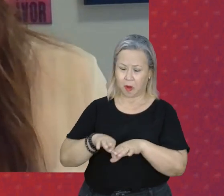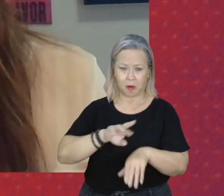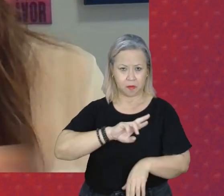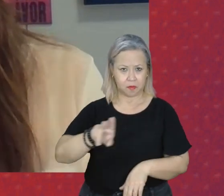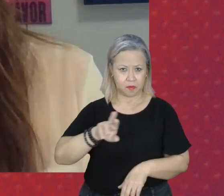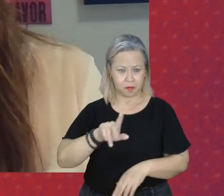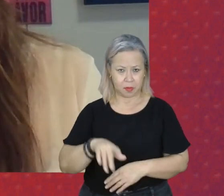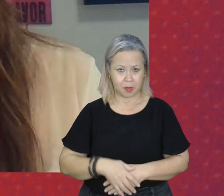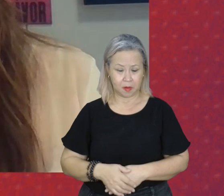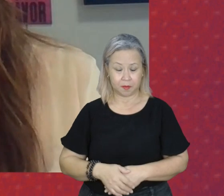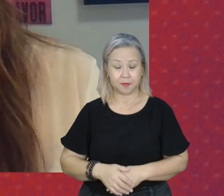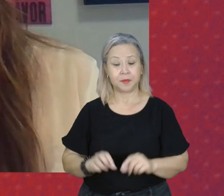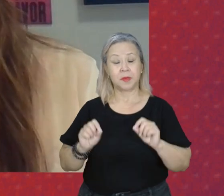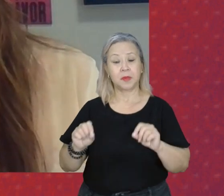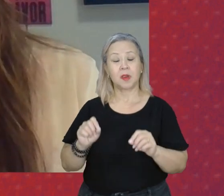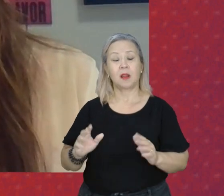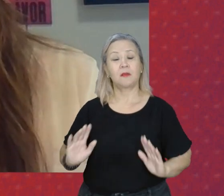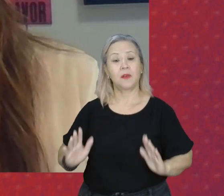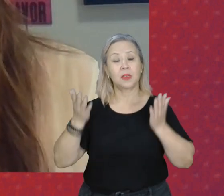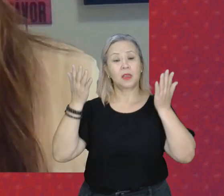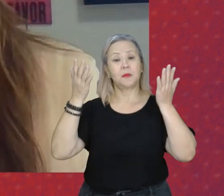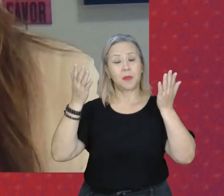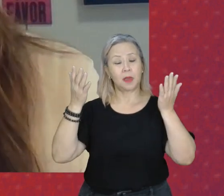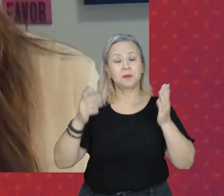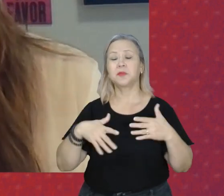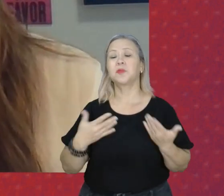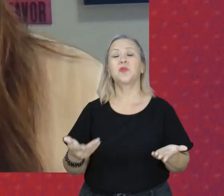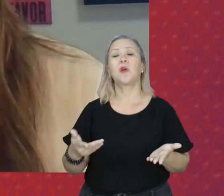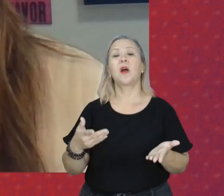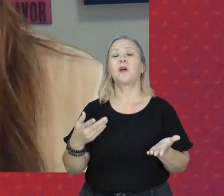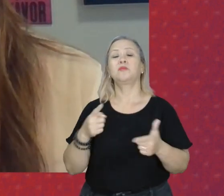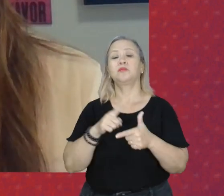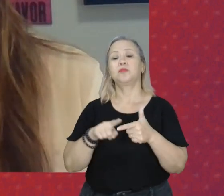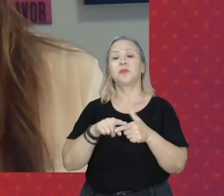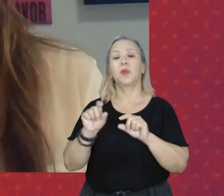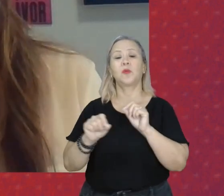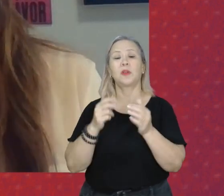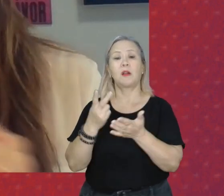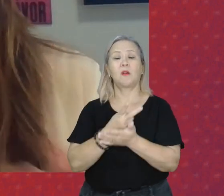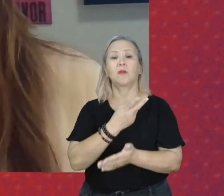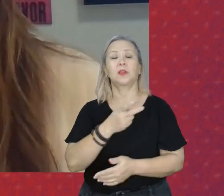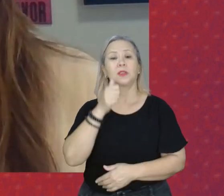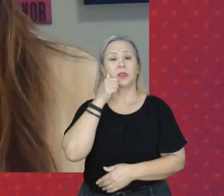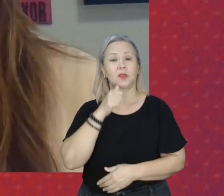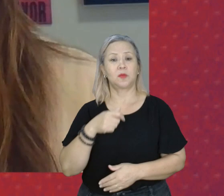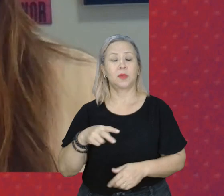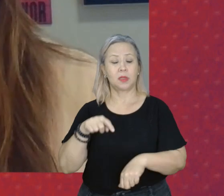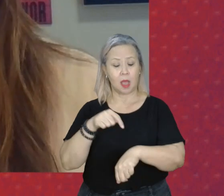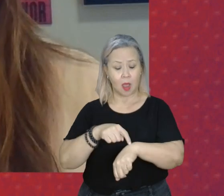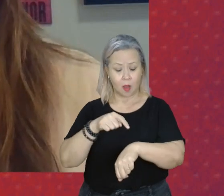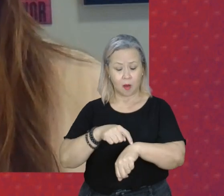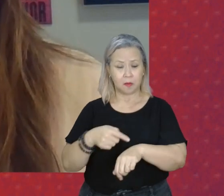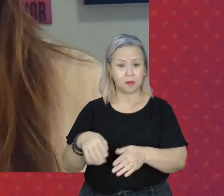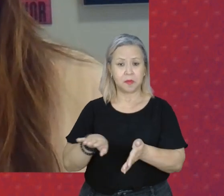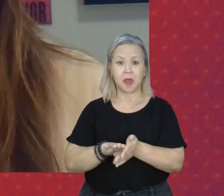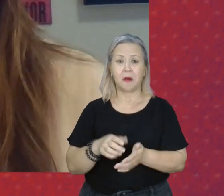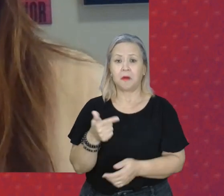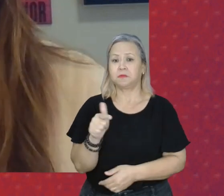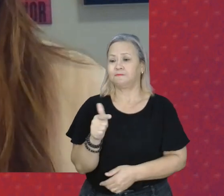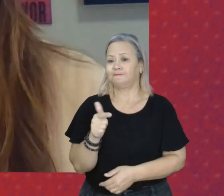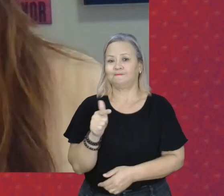estão lá com recurso para fazer suas campanhas. Qual que é o problema? O que acontece com essas mulheres? Chega na hora, elas não